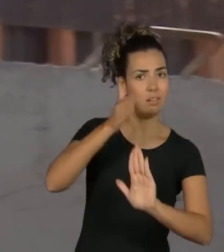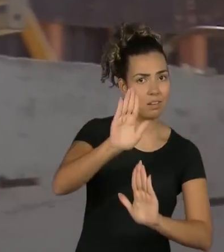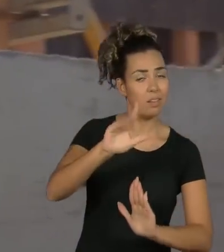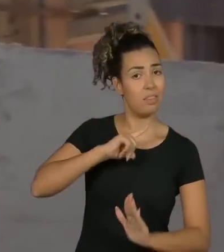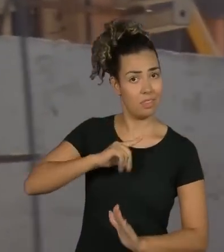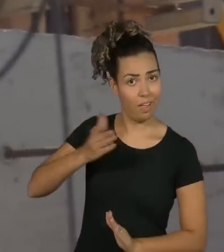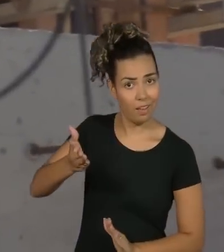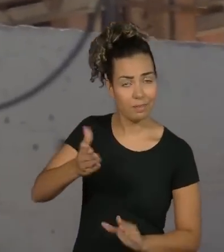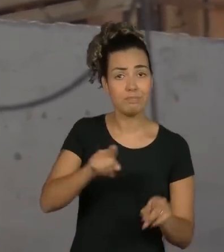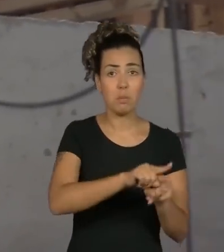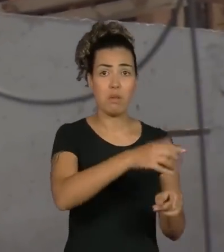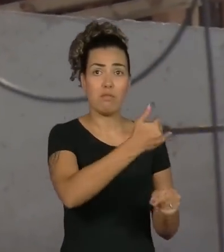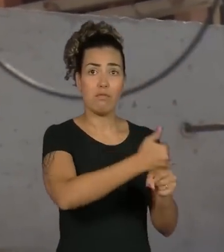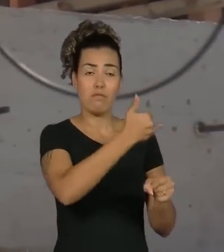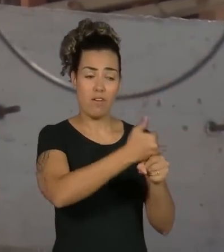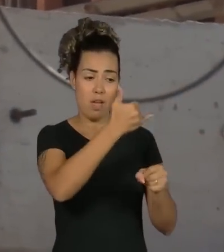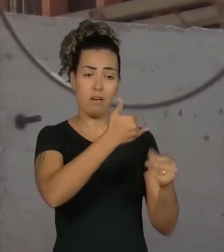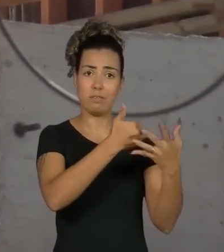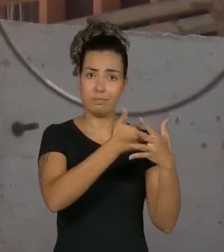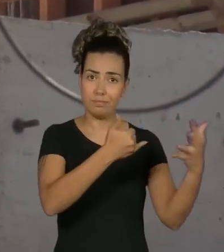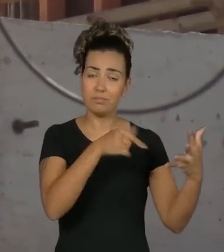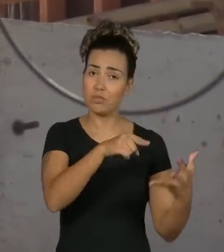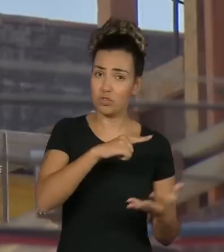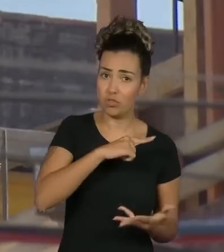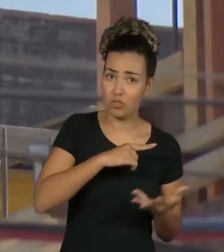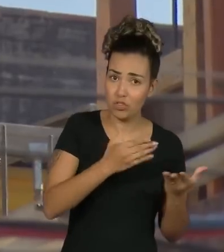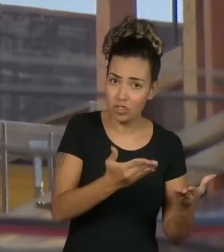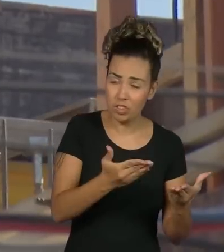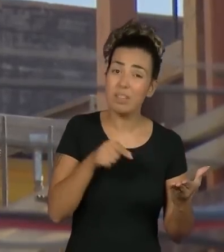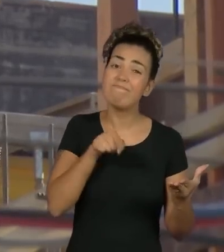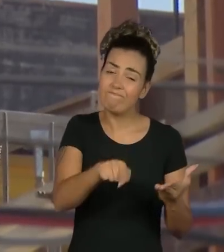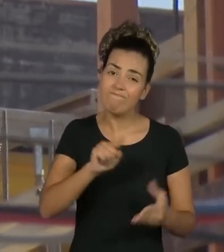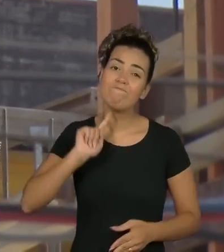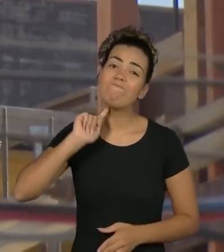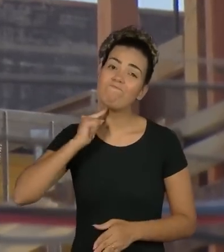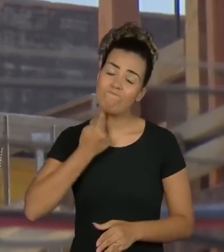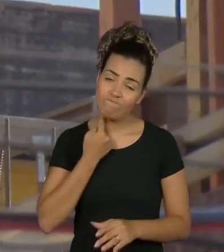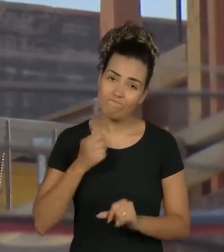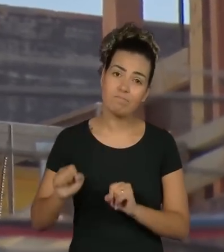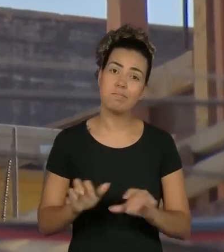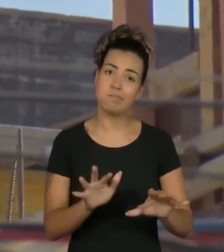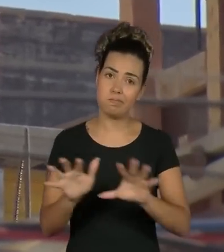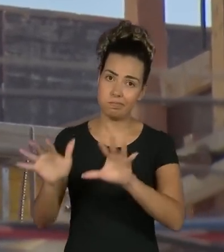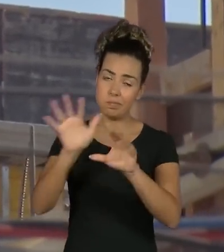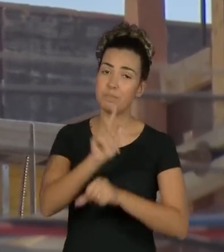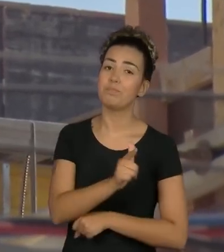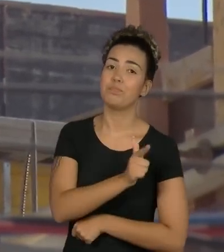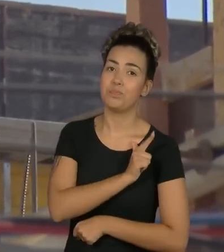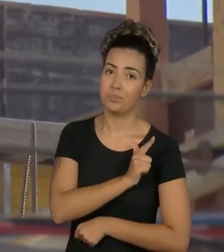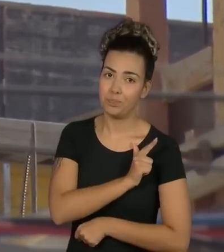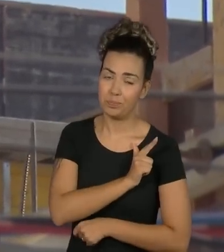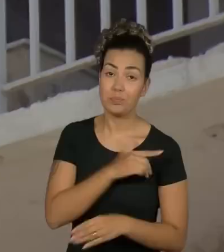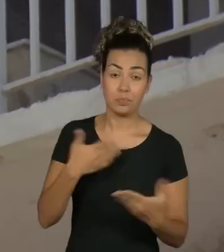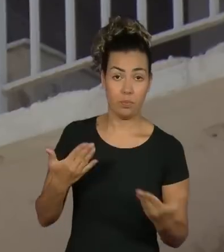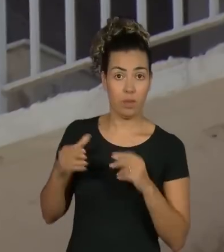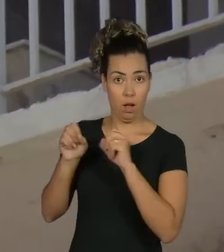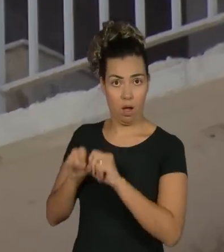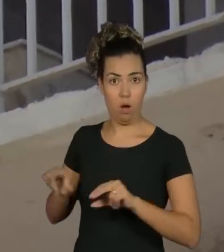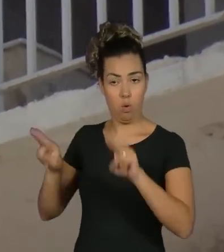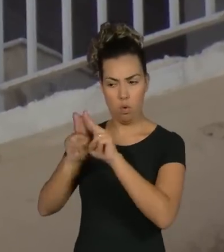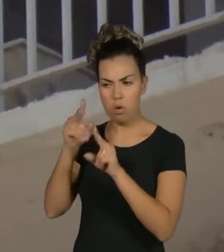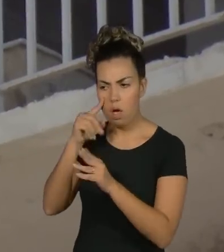água tanto durante a produção quanto na utilização. De acordo com dados da Organização das Nações Unidas, só